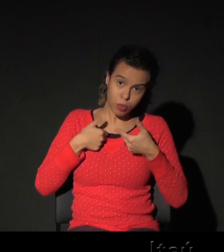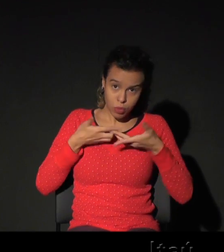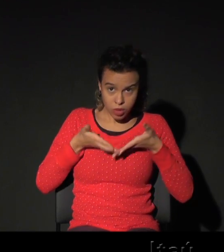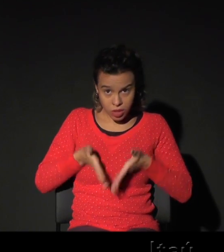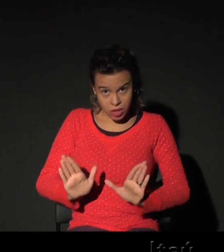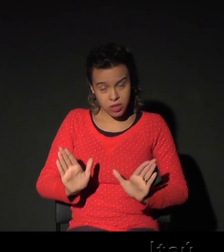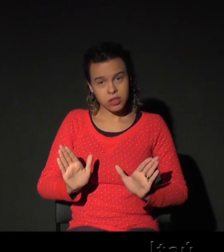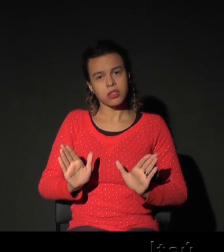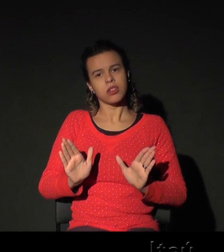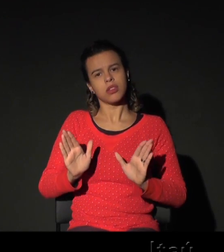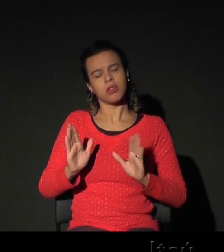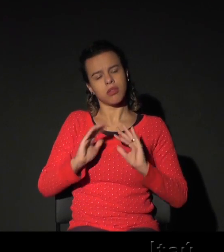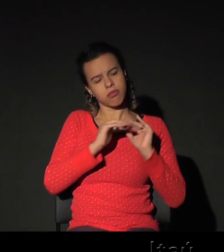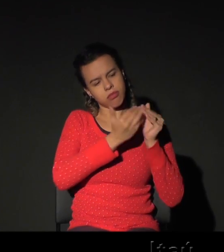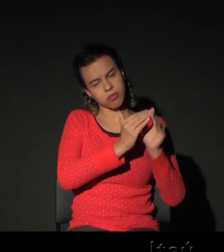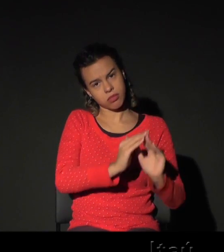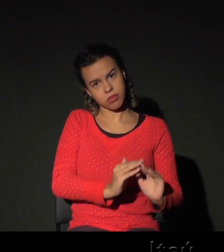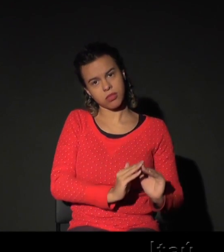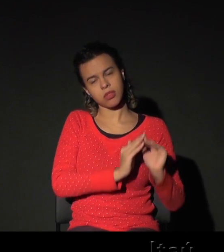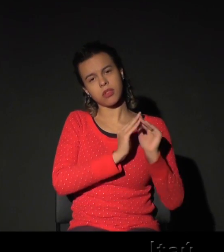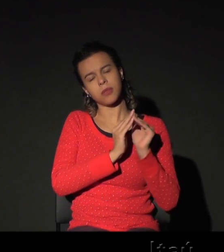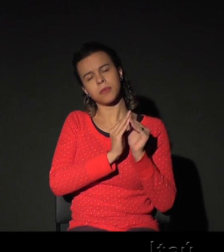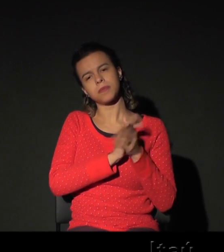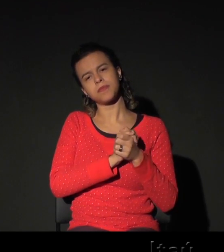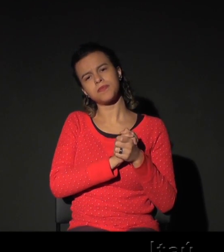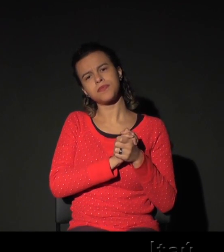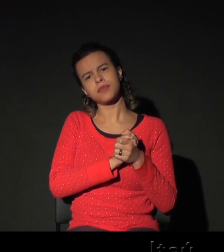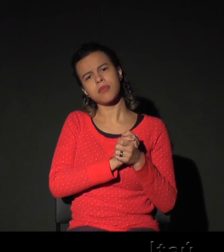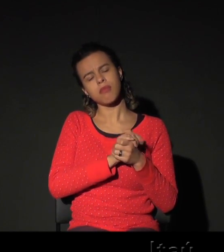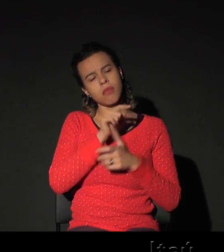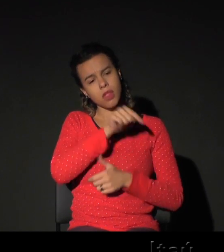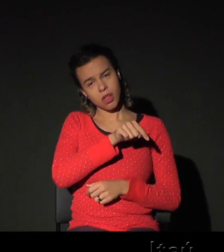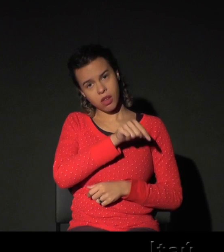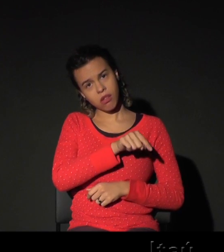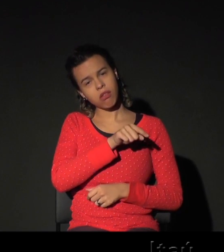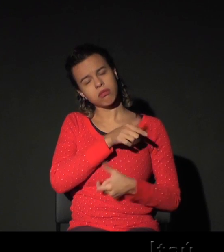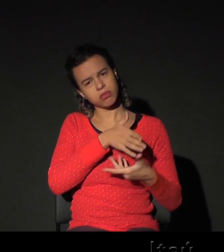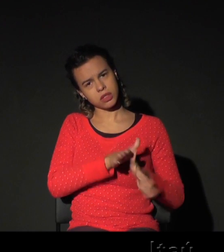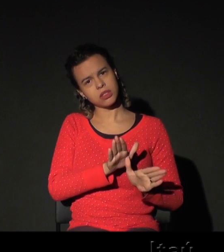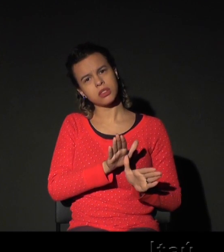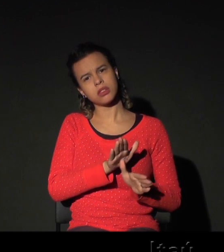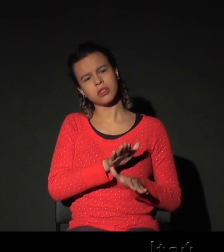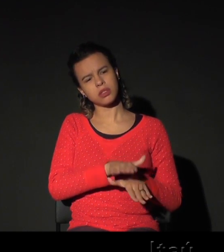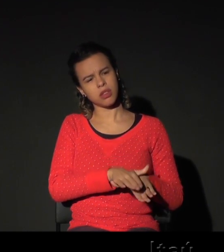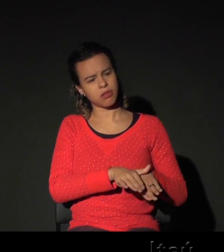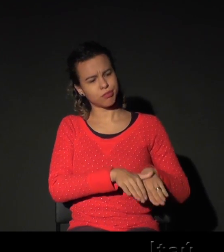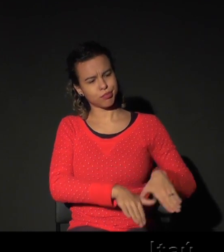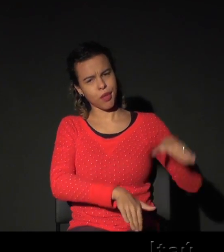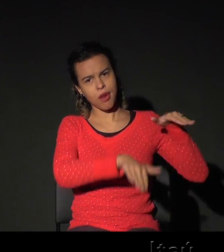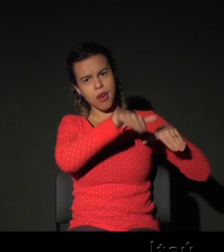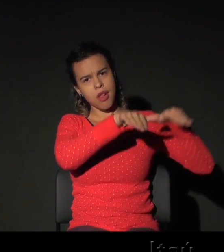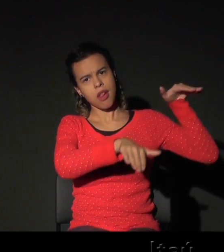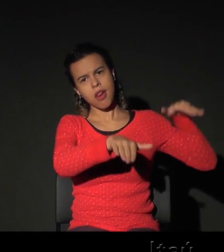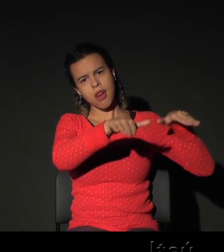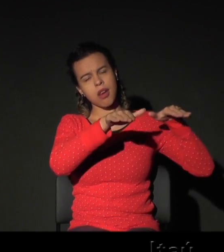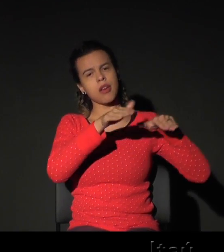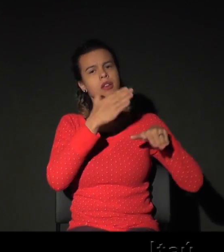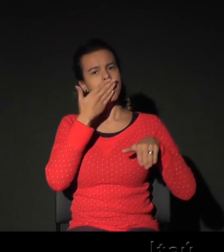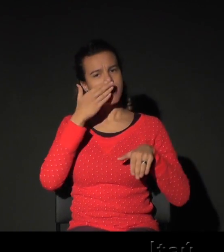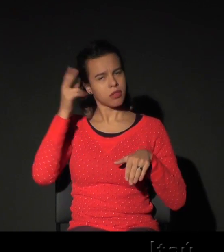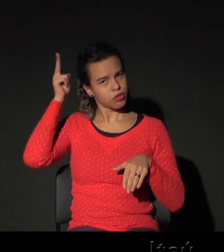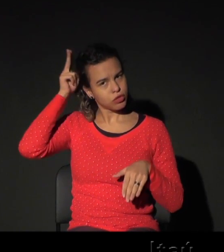aí nessa comunidade ali havia outros indígenas que vinham trabalhar